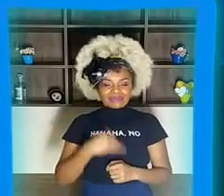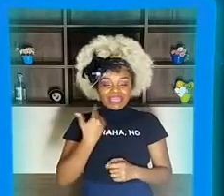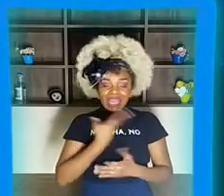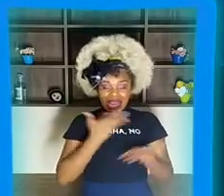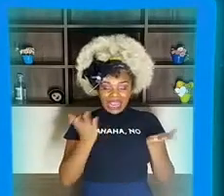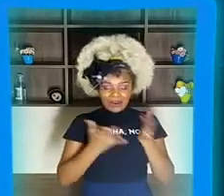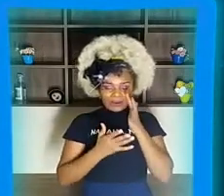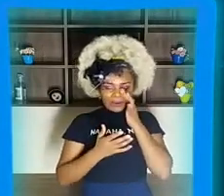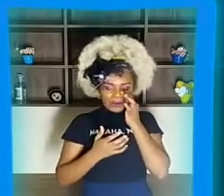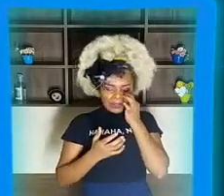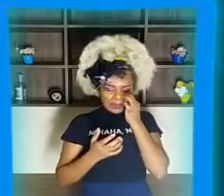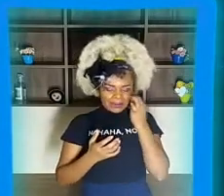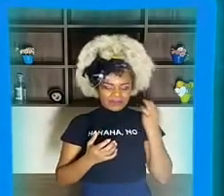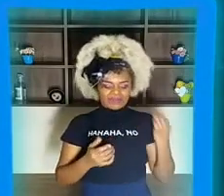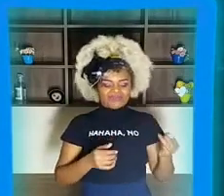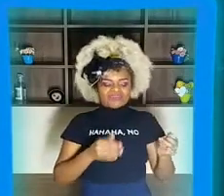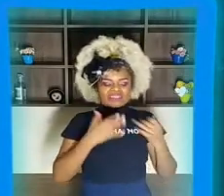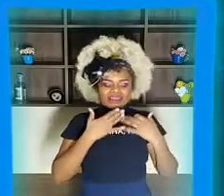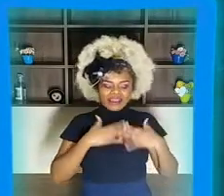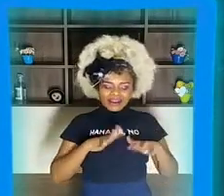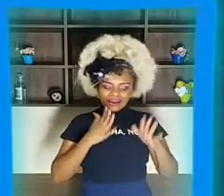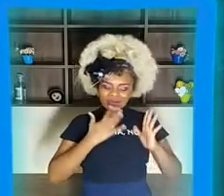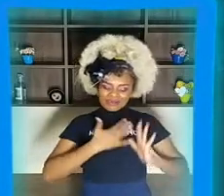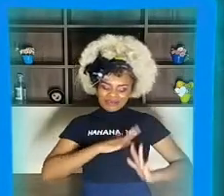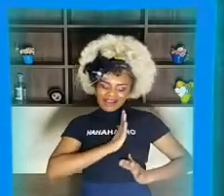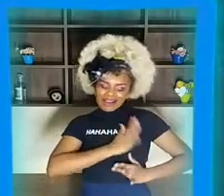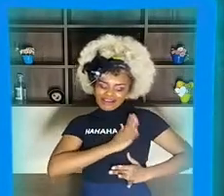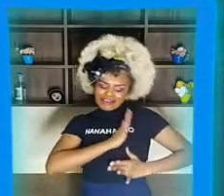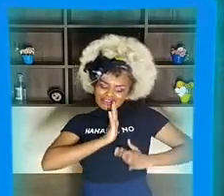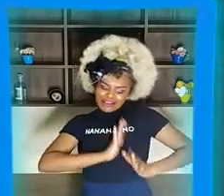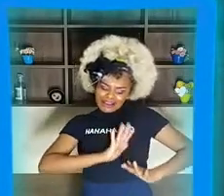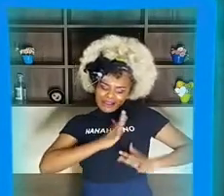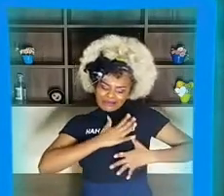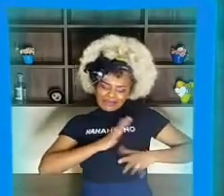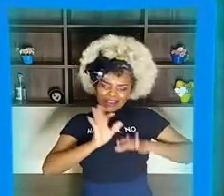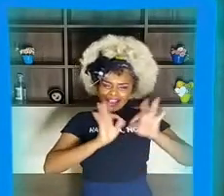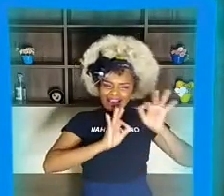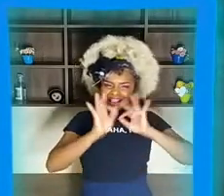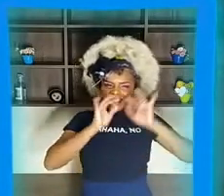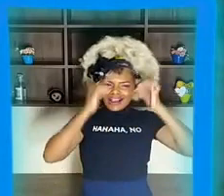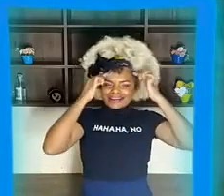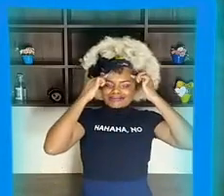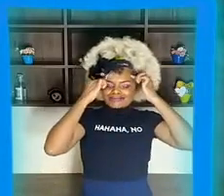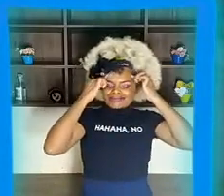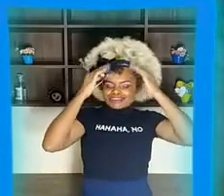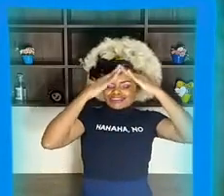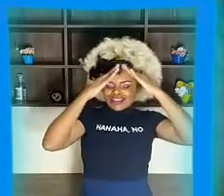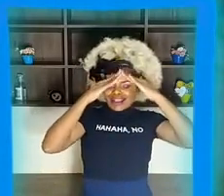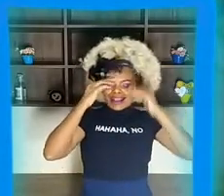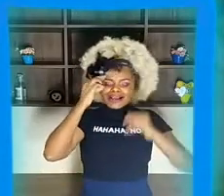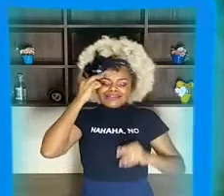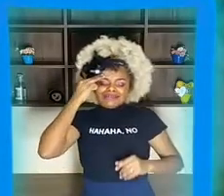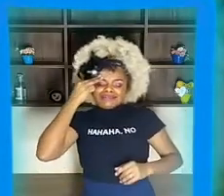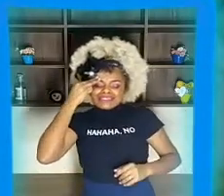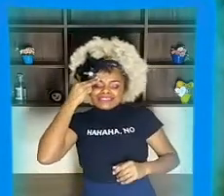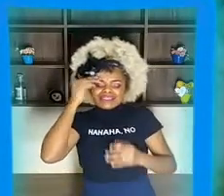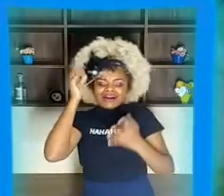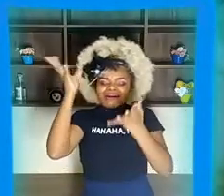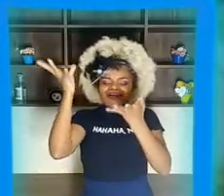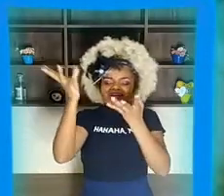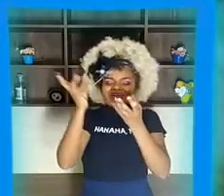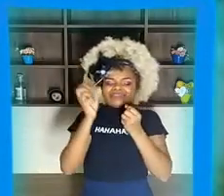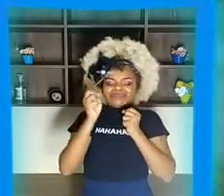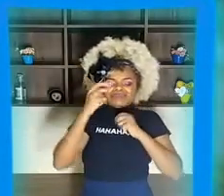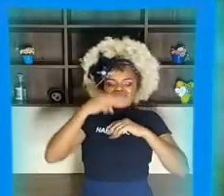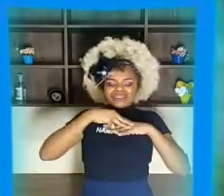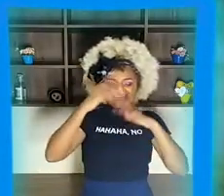agora acalmar um pouquinho o coração, arrumar nossa casa mental para receber o nosso Mestre